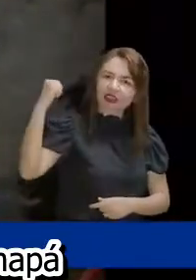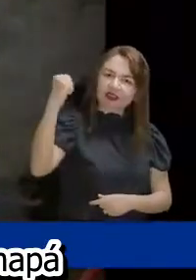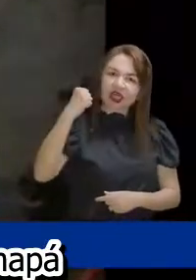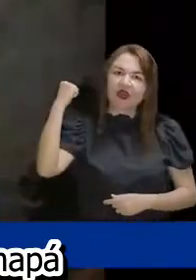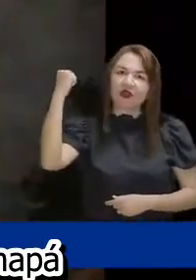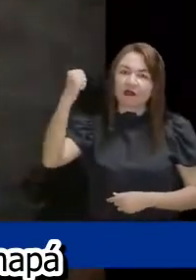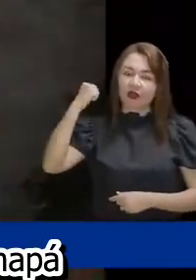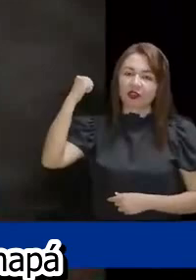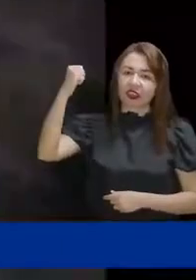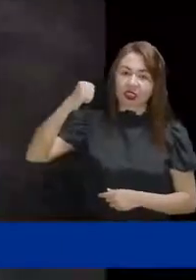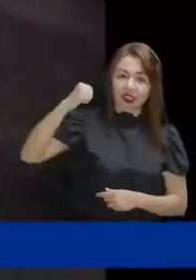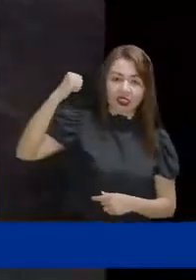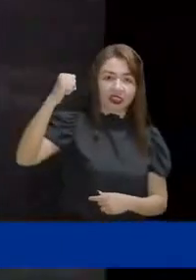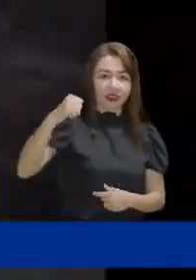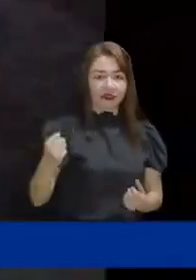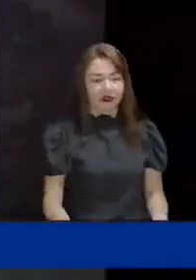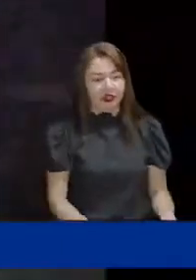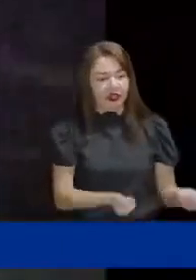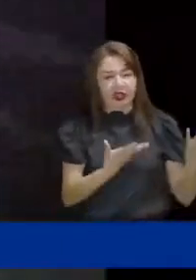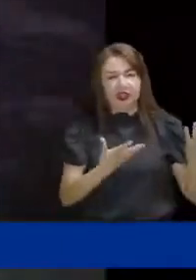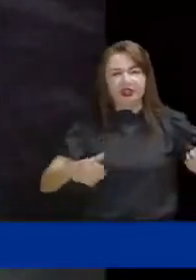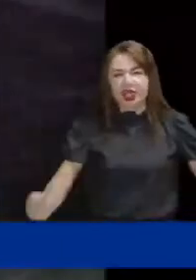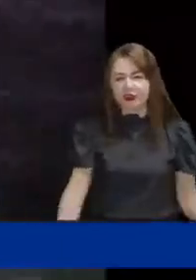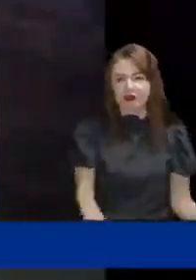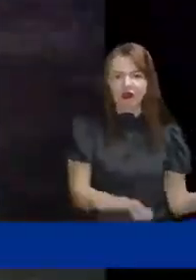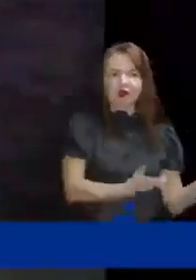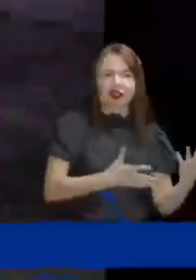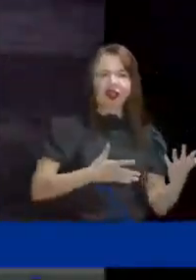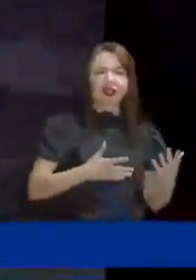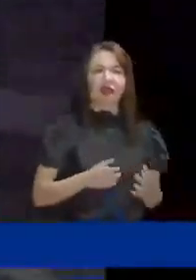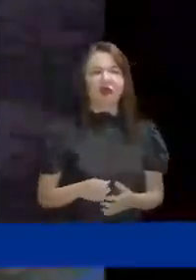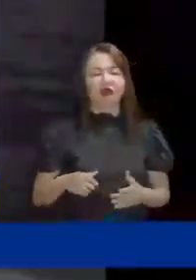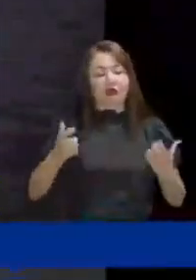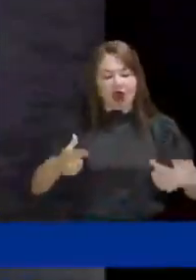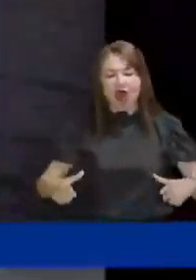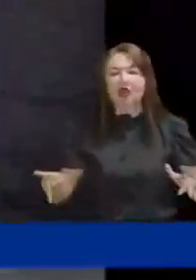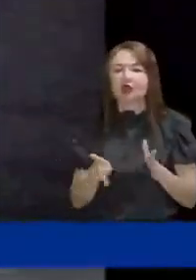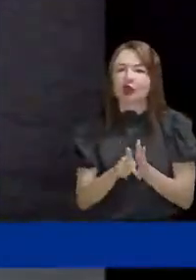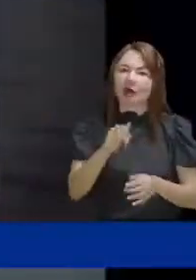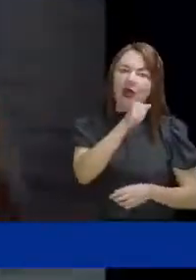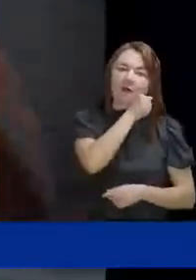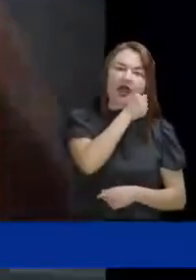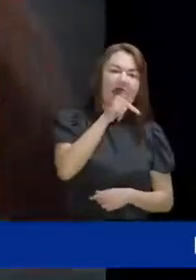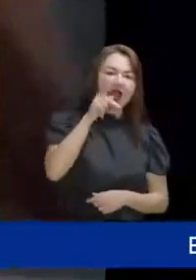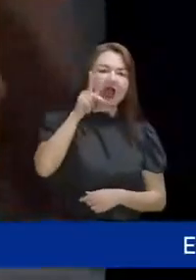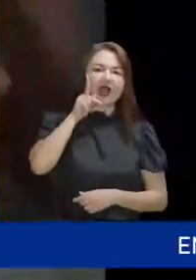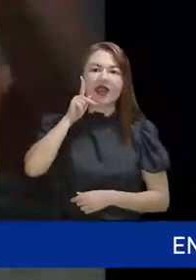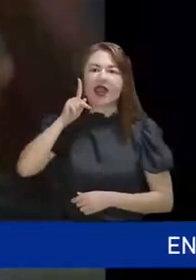Salve o livro, Torrão.